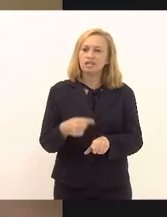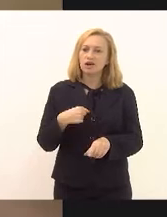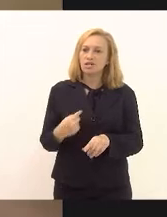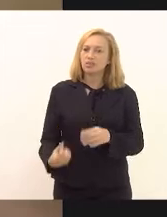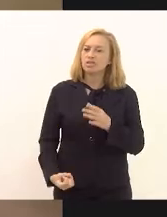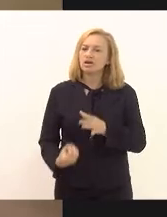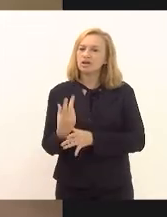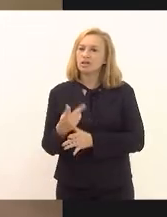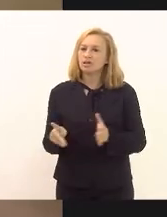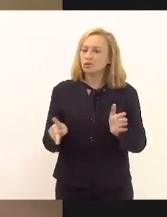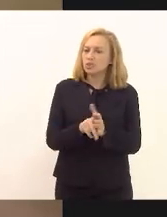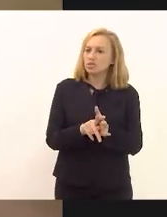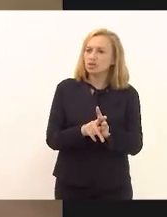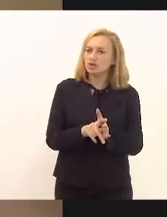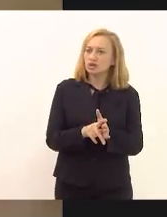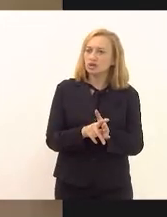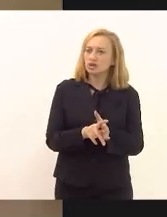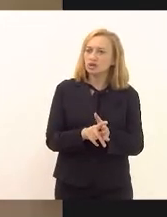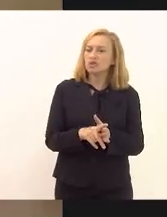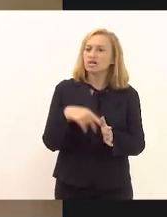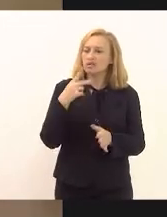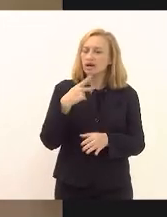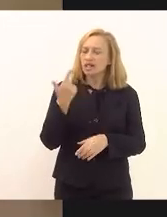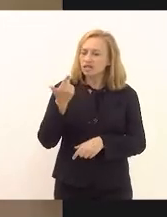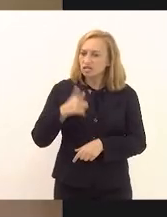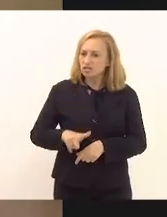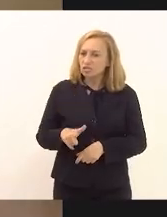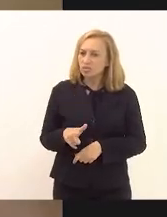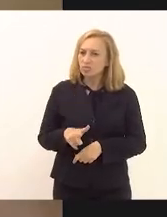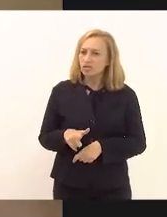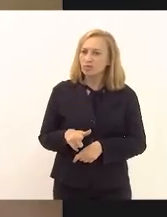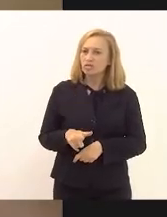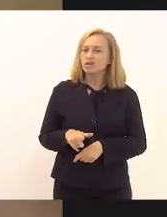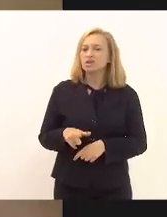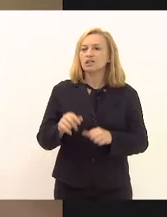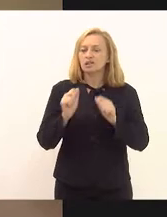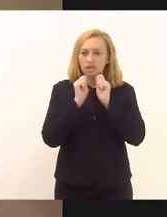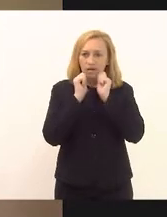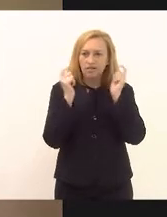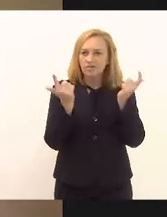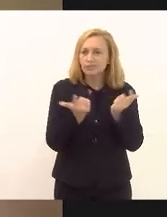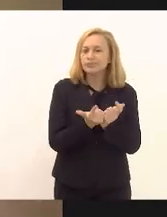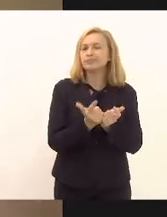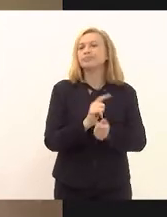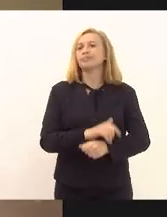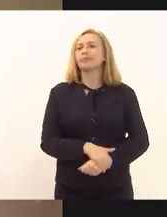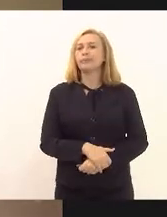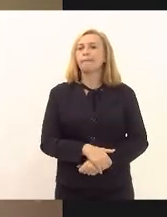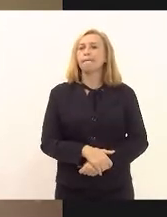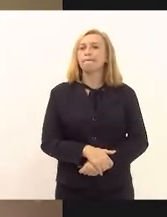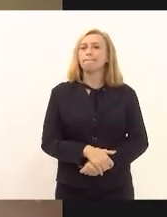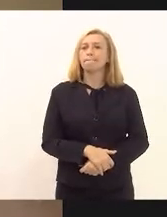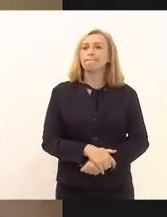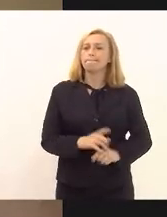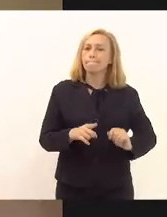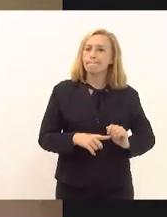desse projeto, e dizer que, mais uma vez, aí, a Assembleia Legislativa vem